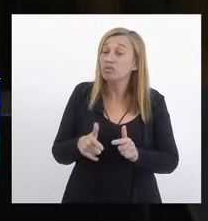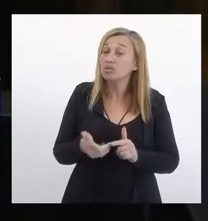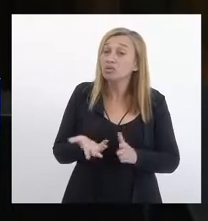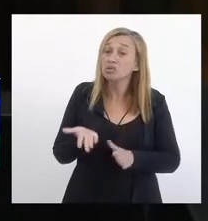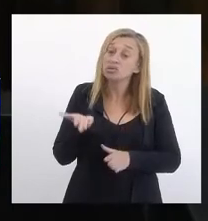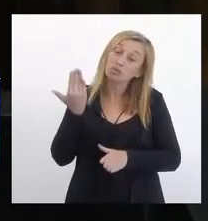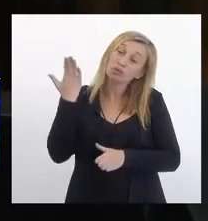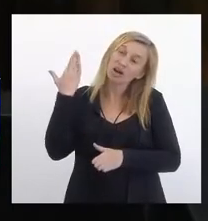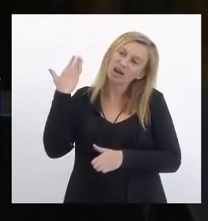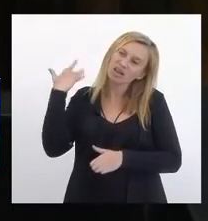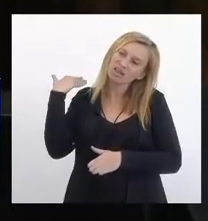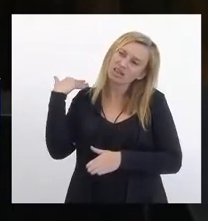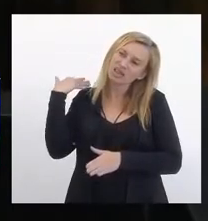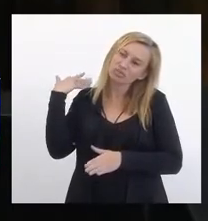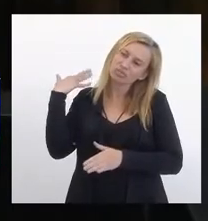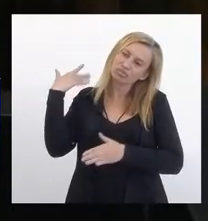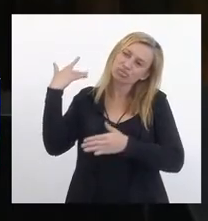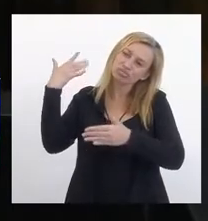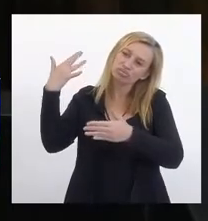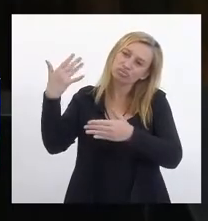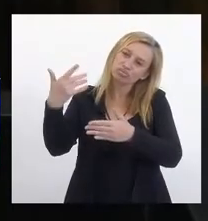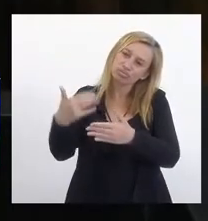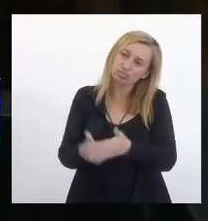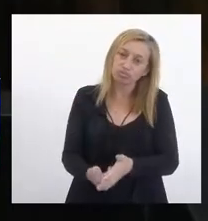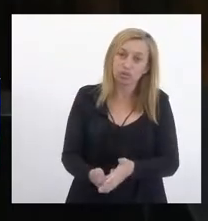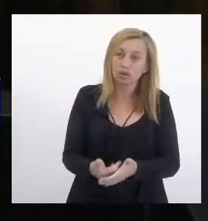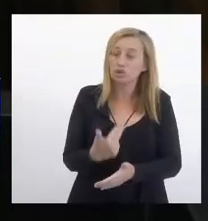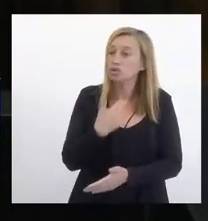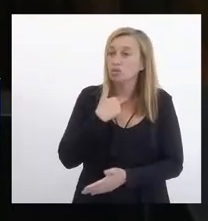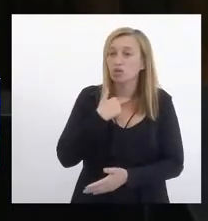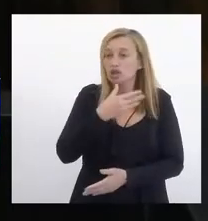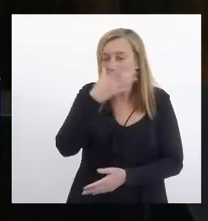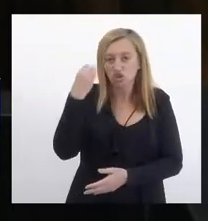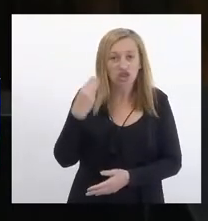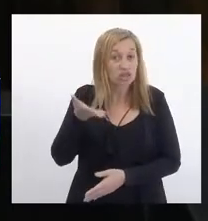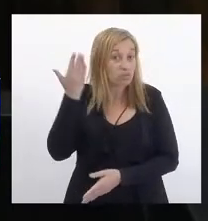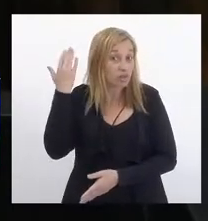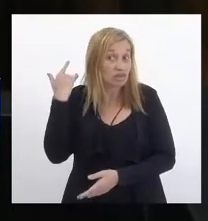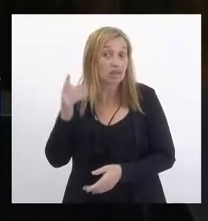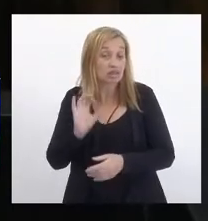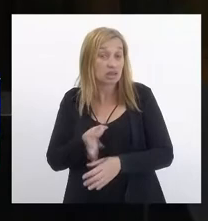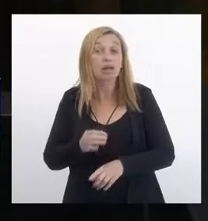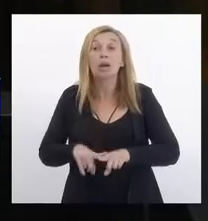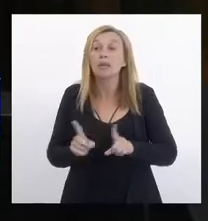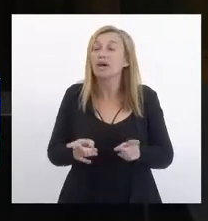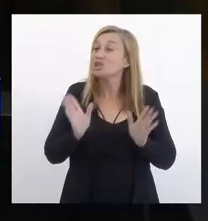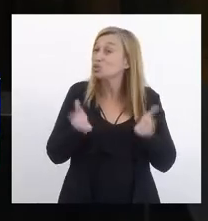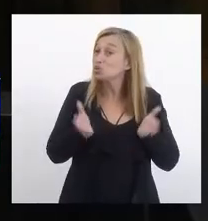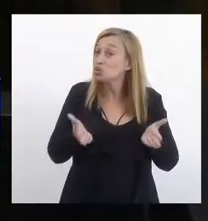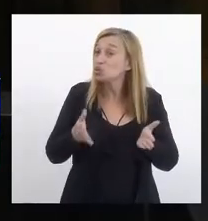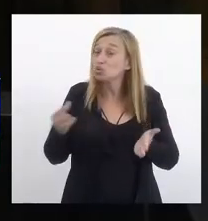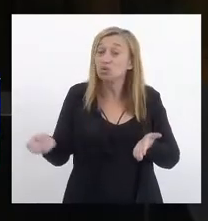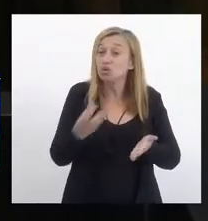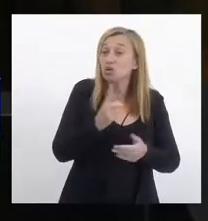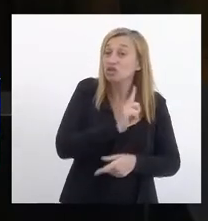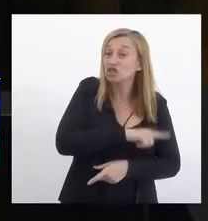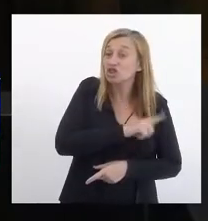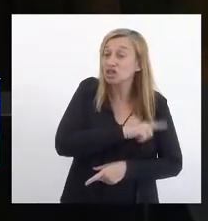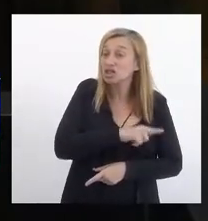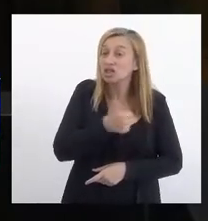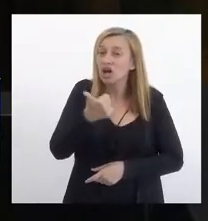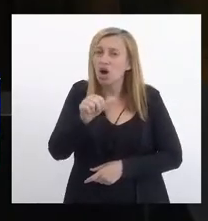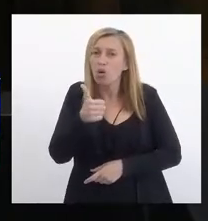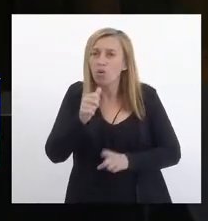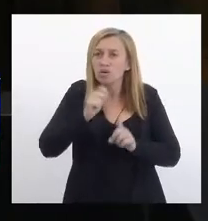perpetua anos anteriores, é lógico, não podemos fechar os olhos para isso. Mas hoje uma nova gestão que está